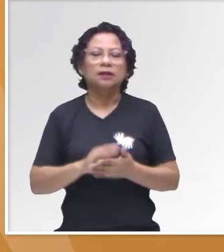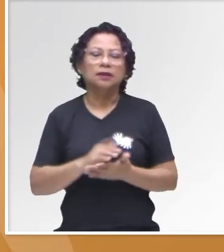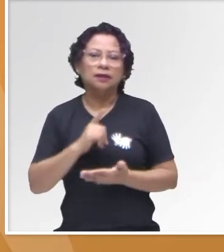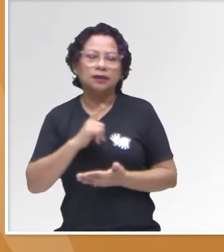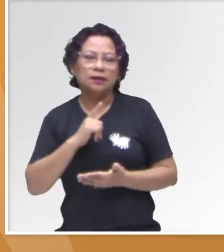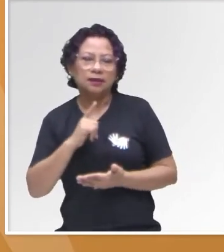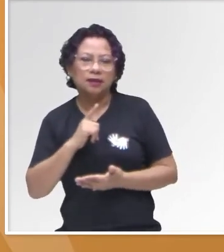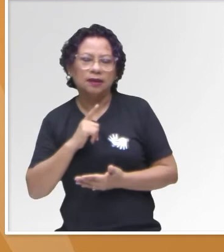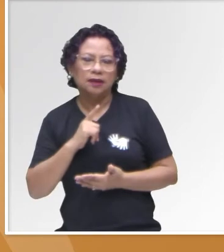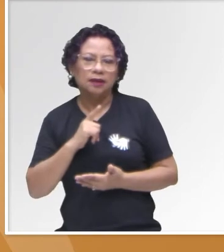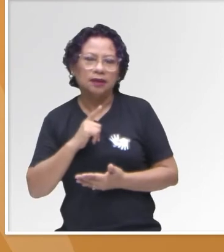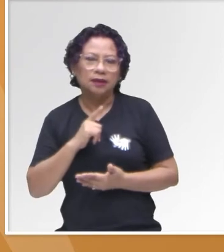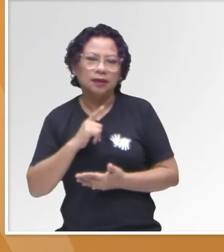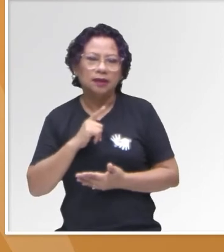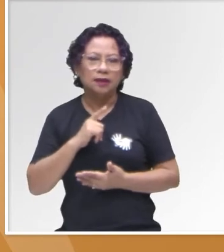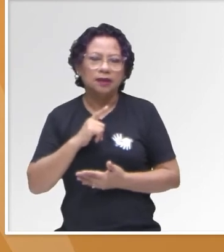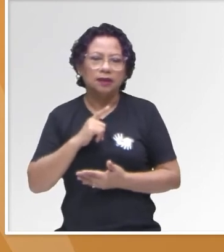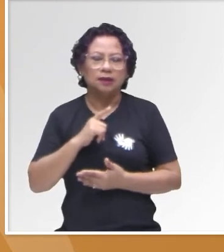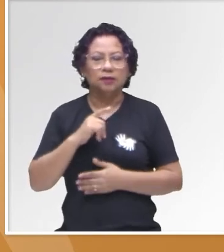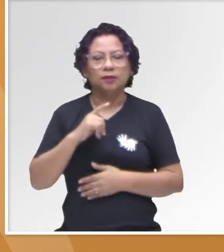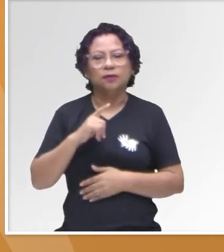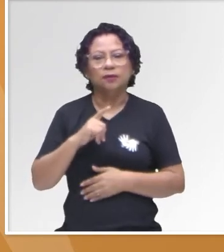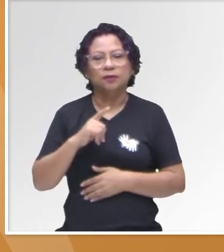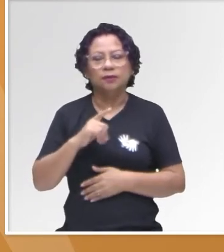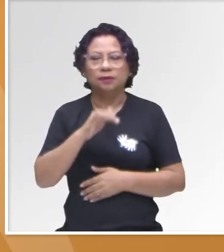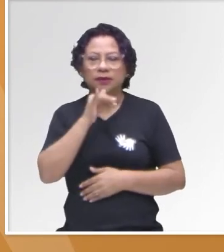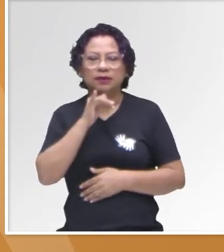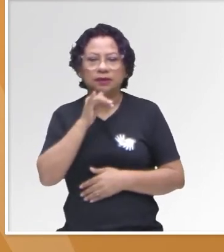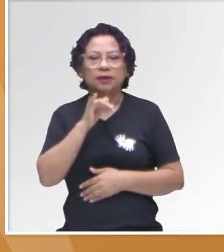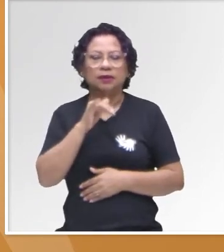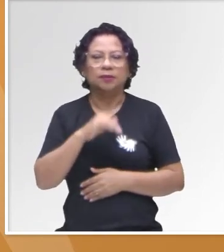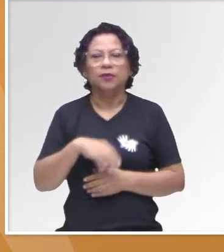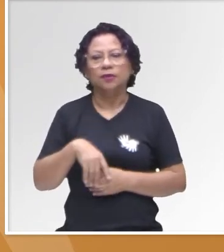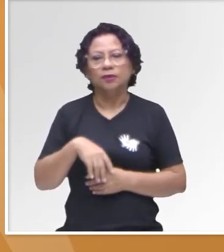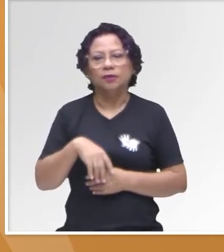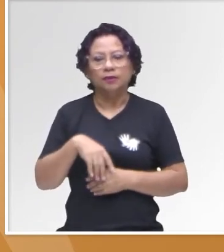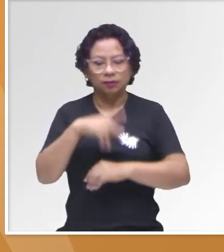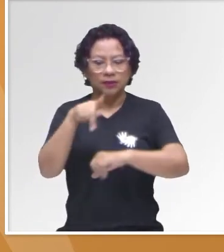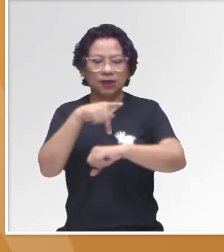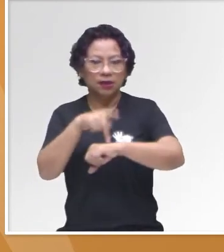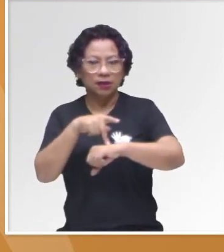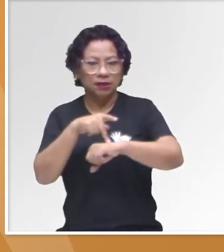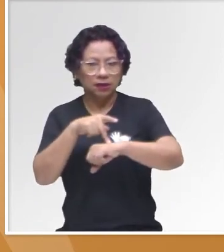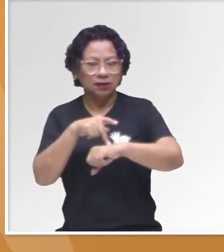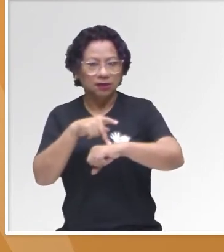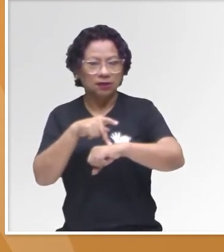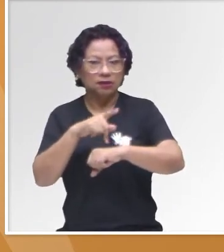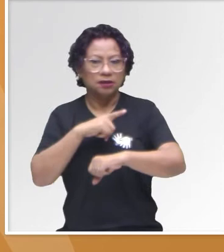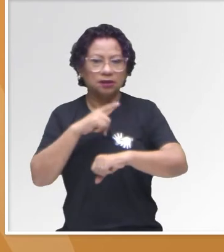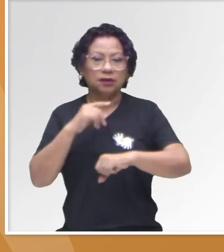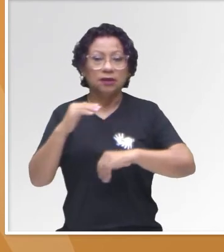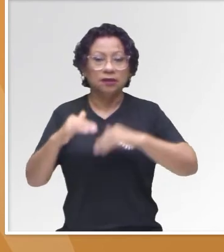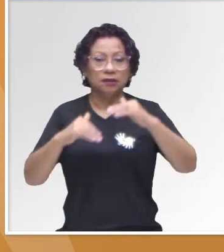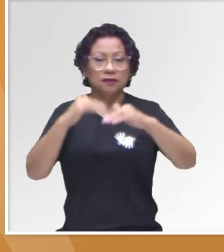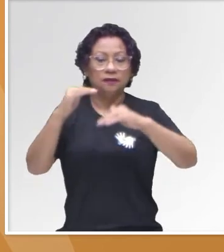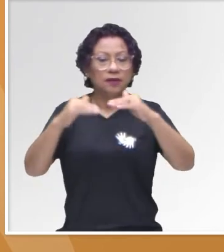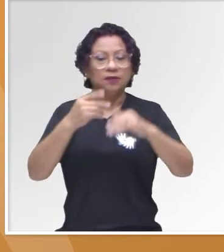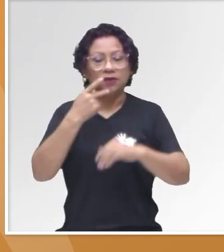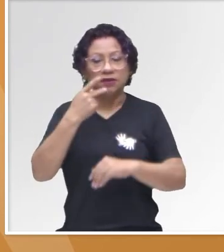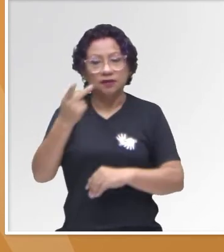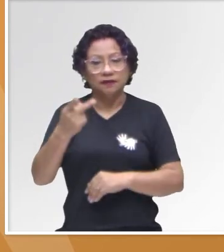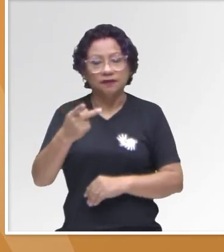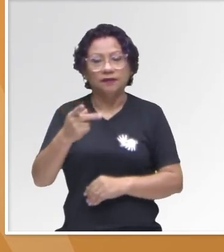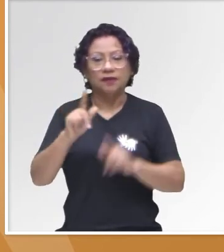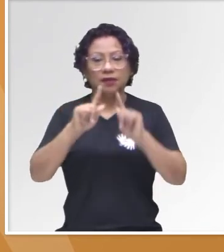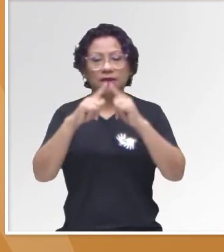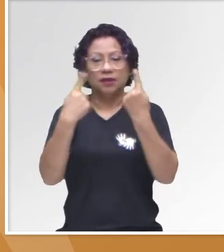sul, mas que faz parte desses países, quando a gente classifica com relação ao desenvolvimento, do norte geoeconômico, né?